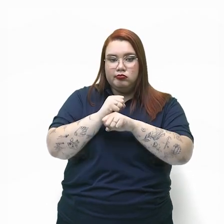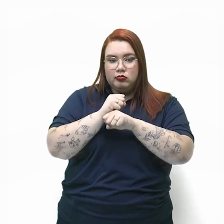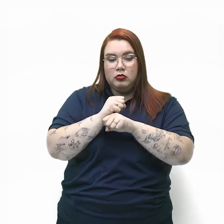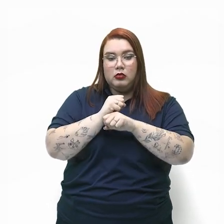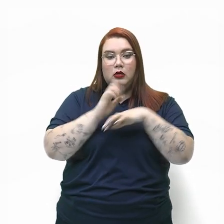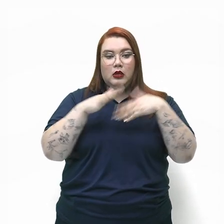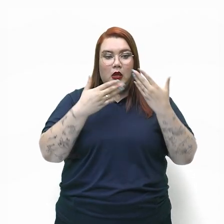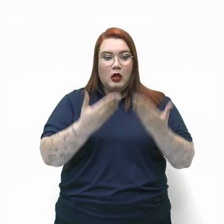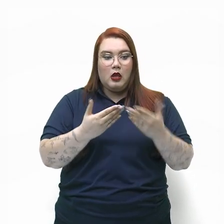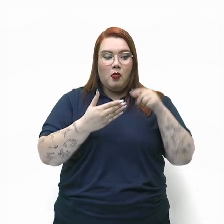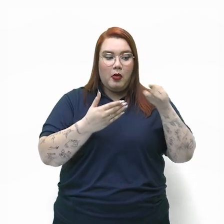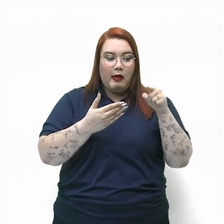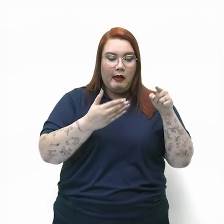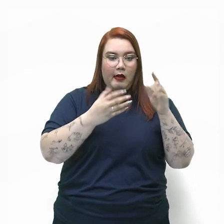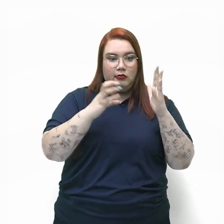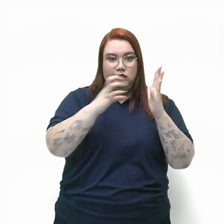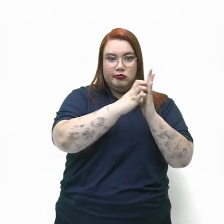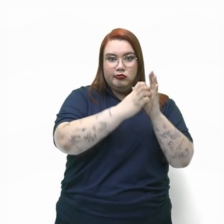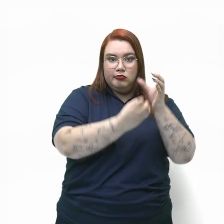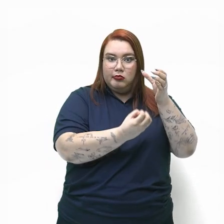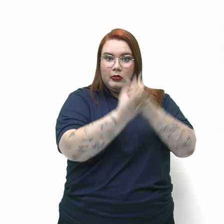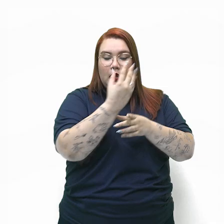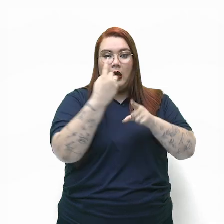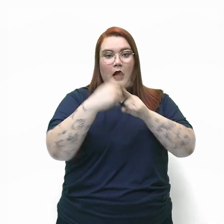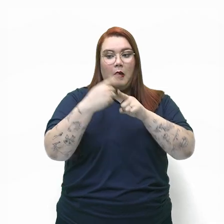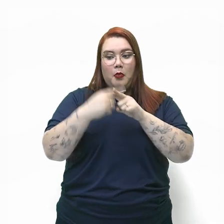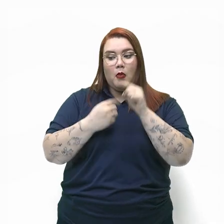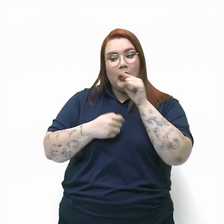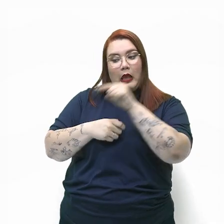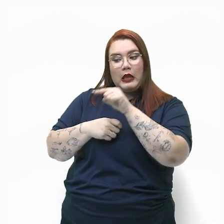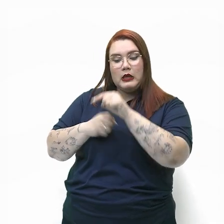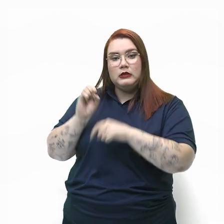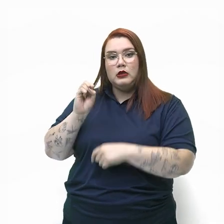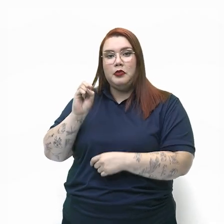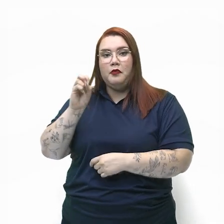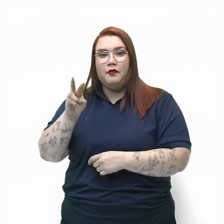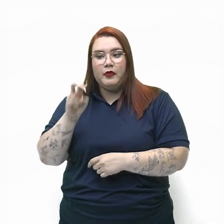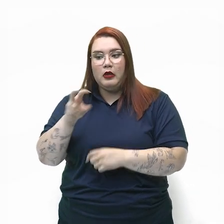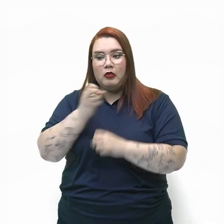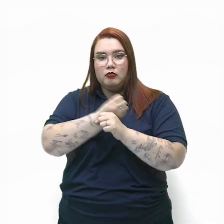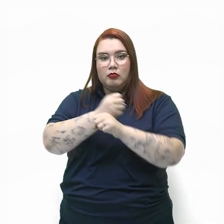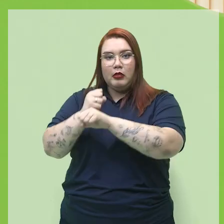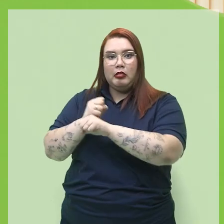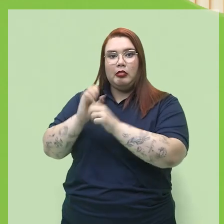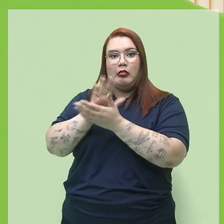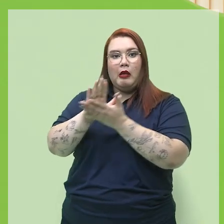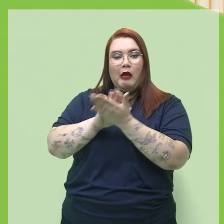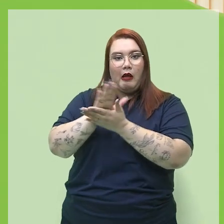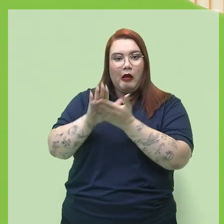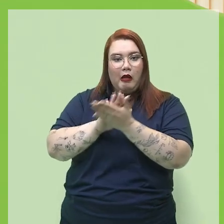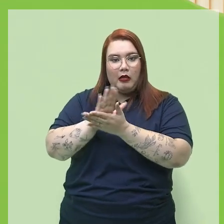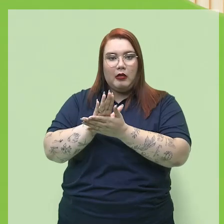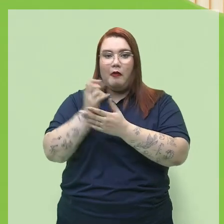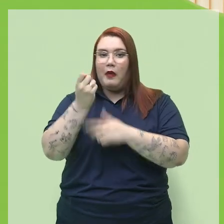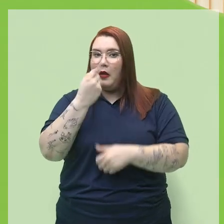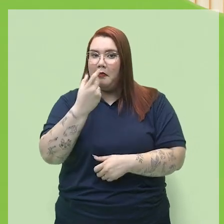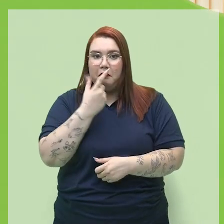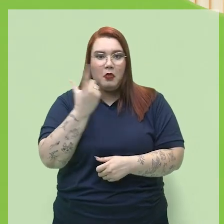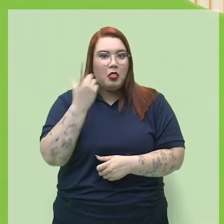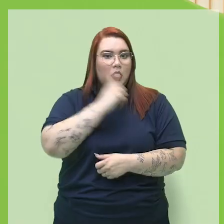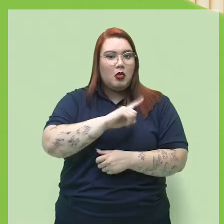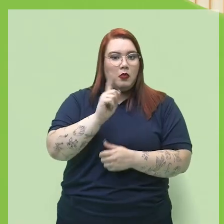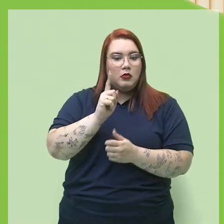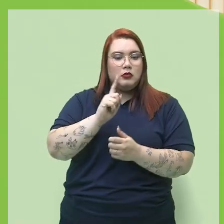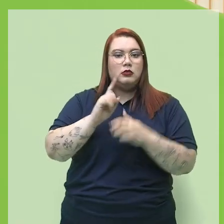A doença causada ali pelo vírus HIV quando não é combatido por medicamentos. Tá? Então, quando o HIV ele é